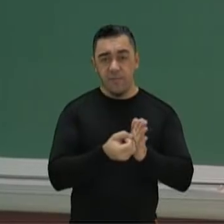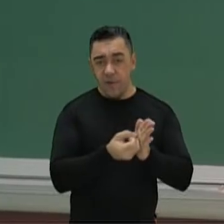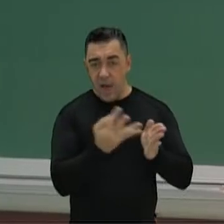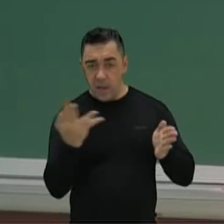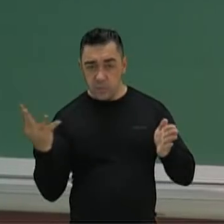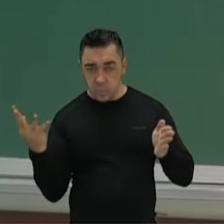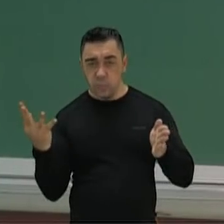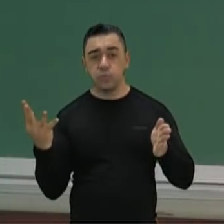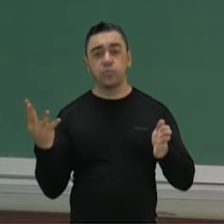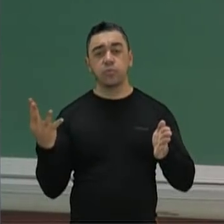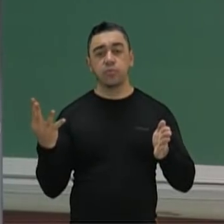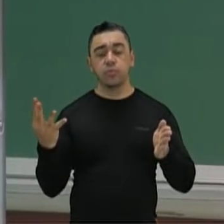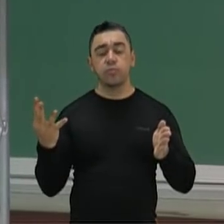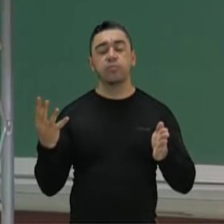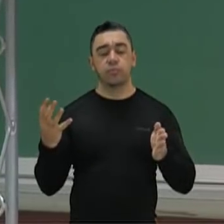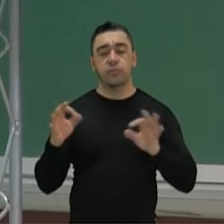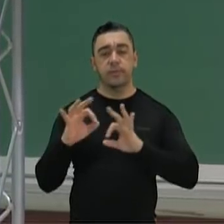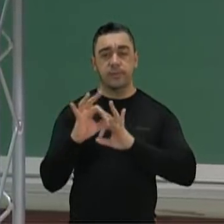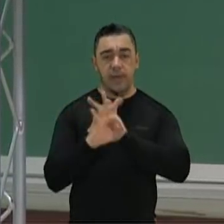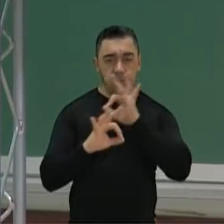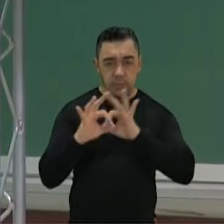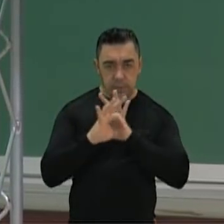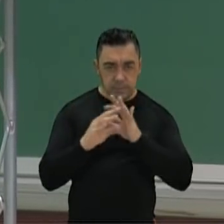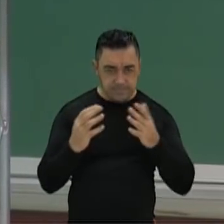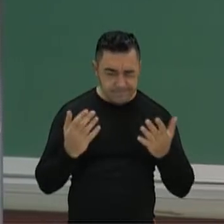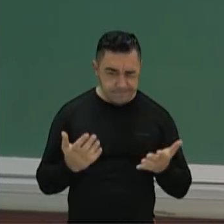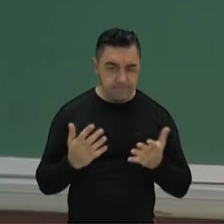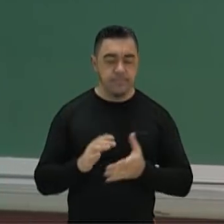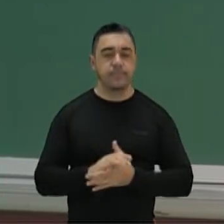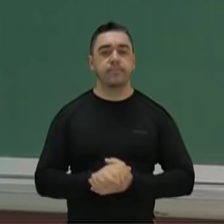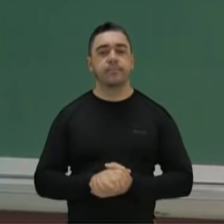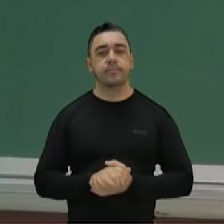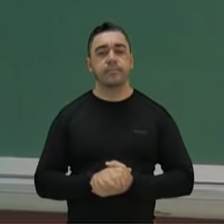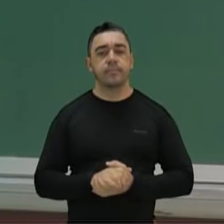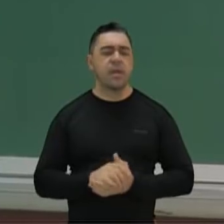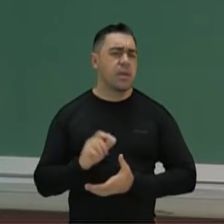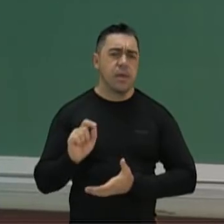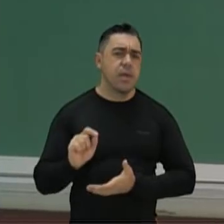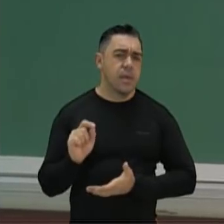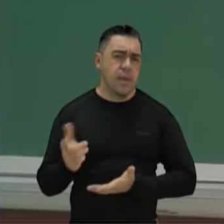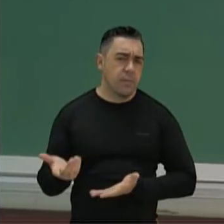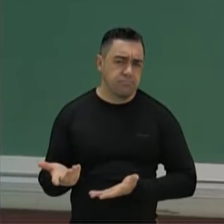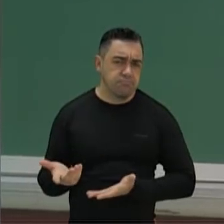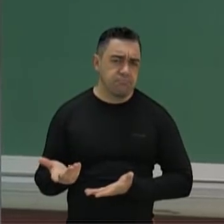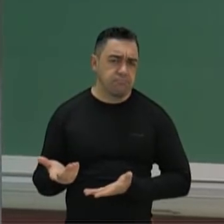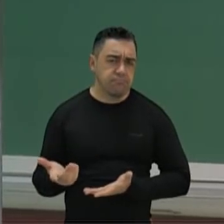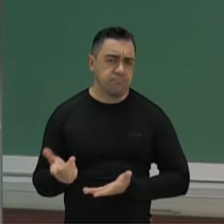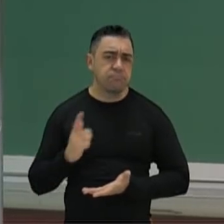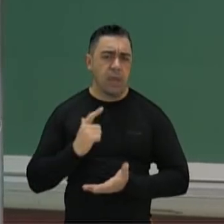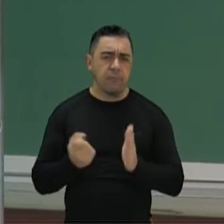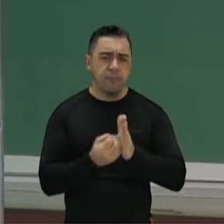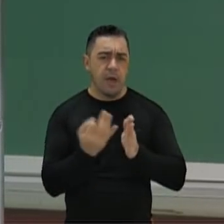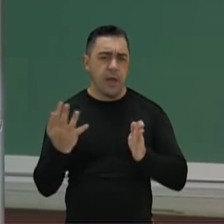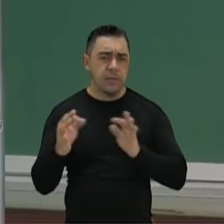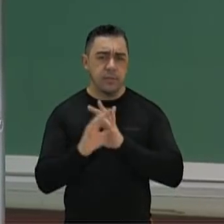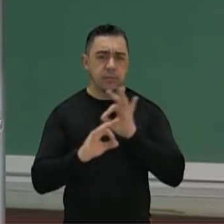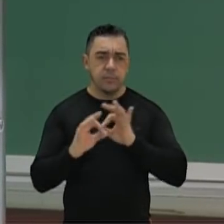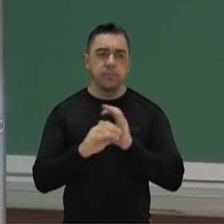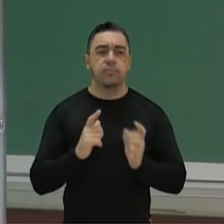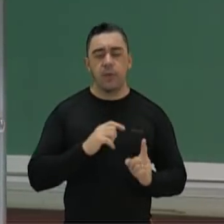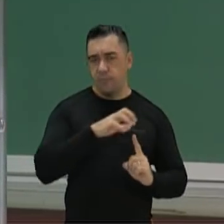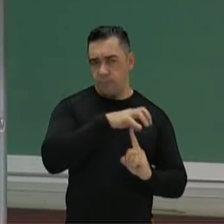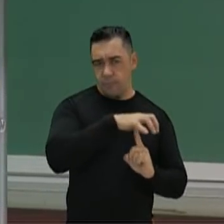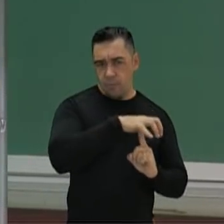Então, pluricelulares, várias células. Quem são os seres vivos pluricelulares? Os